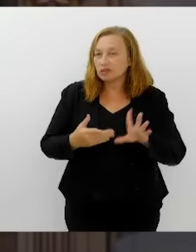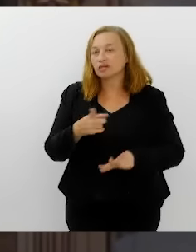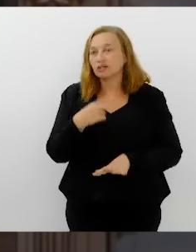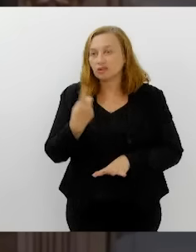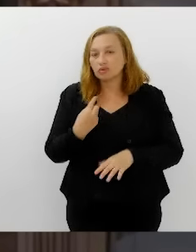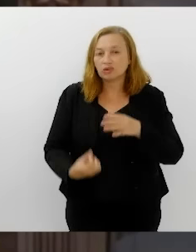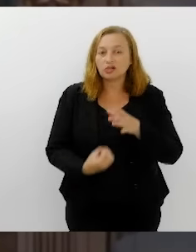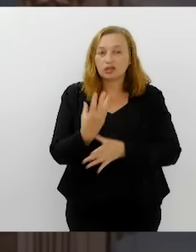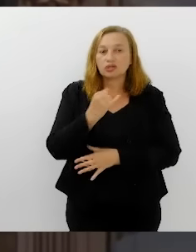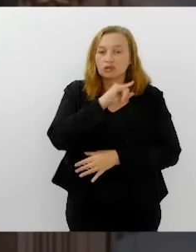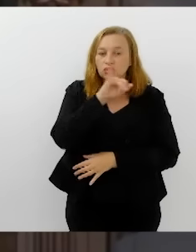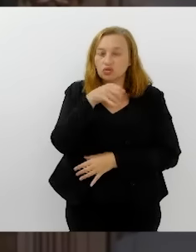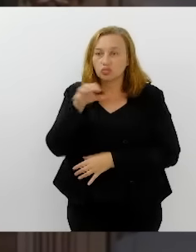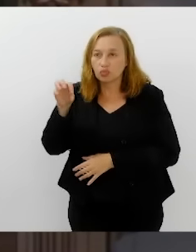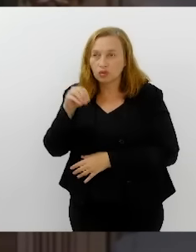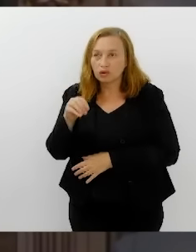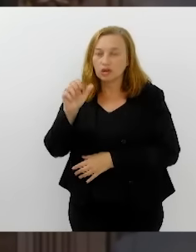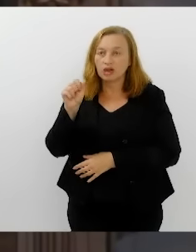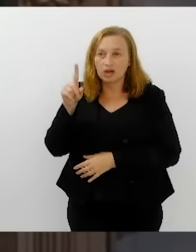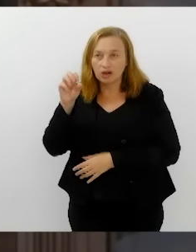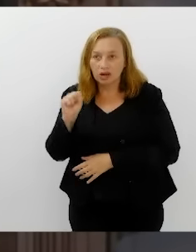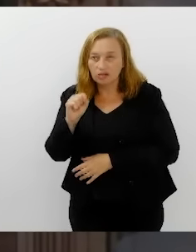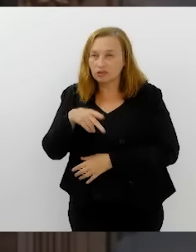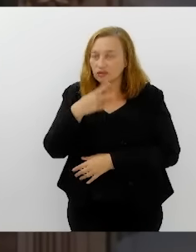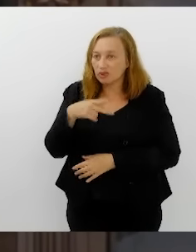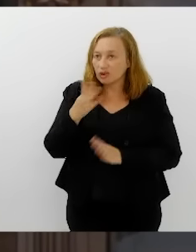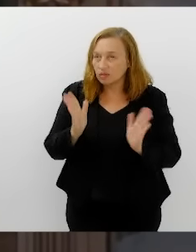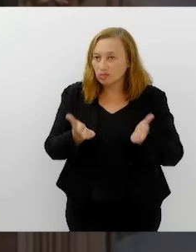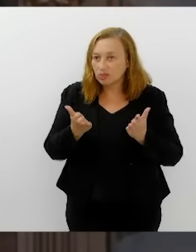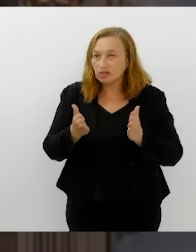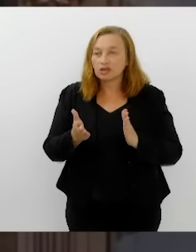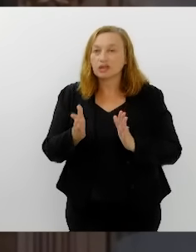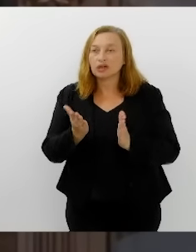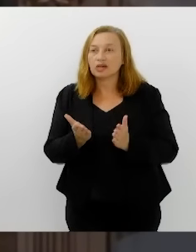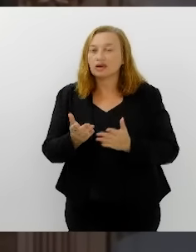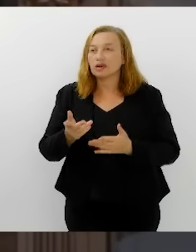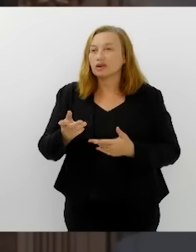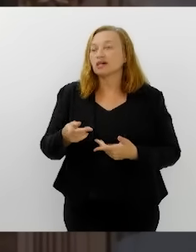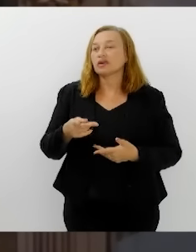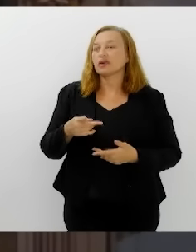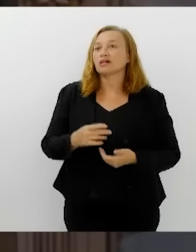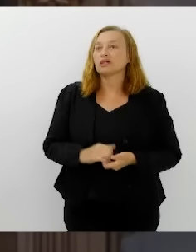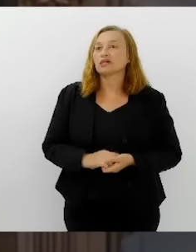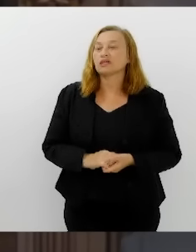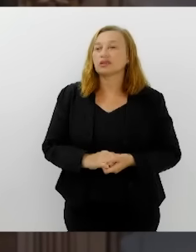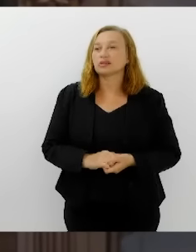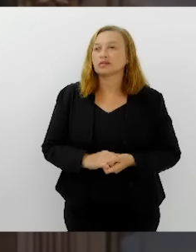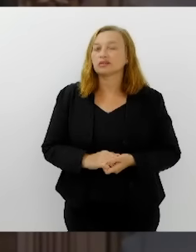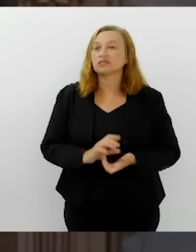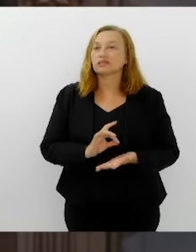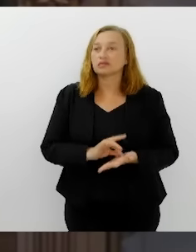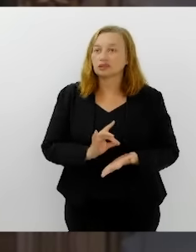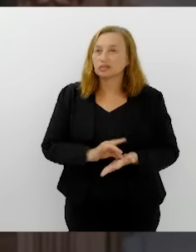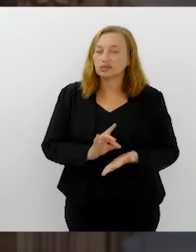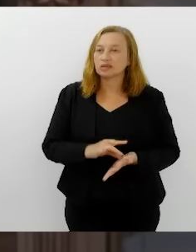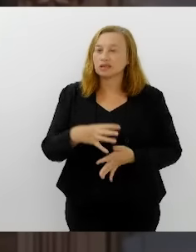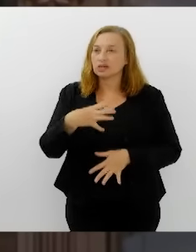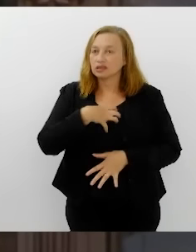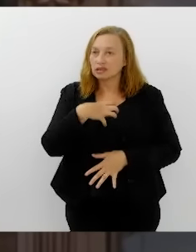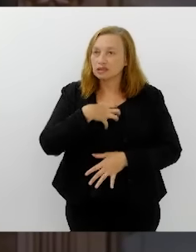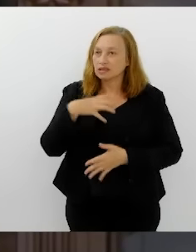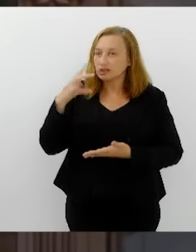Monsenhor João. E os Arautos do Evangelho hoje dizem, aquela palavra que está tão batida, mas hoje verdadeira, sentida,